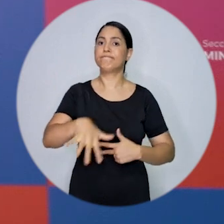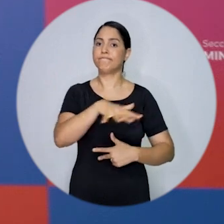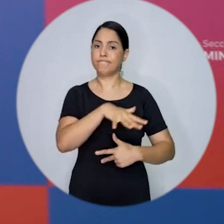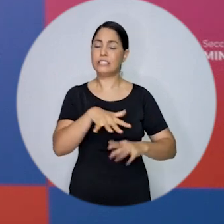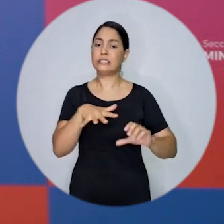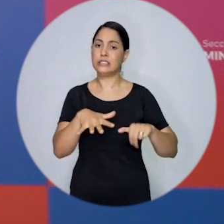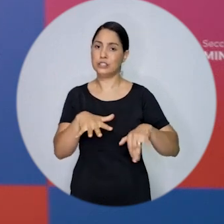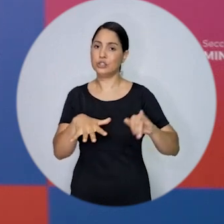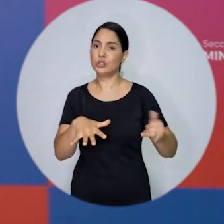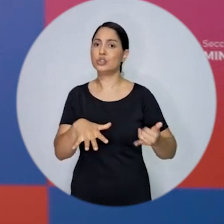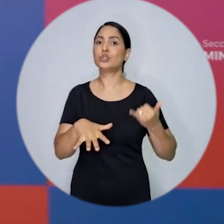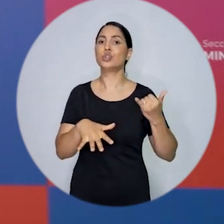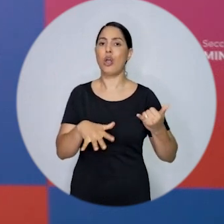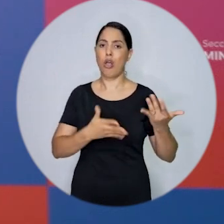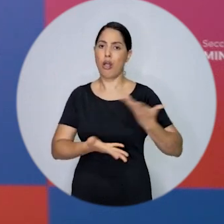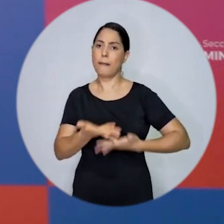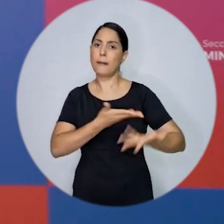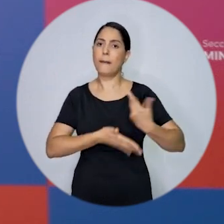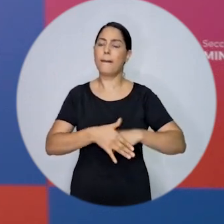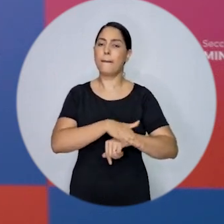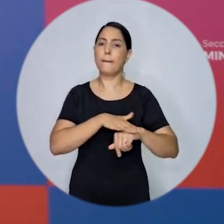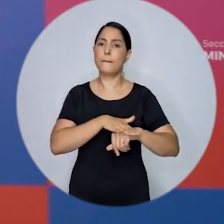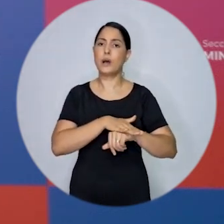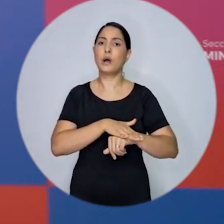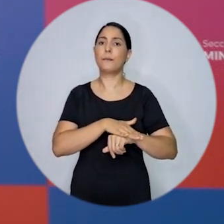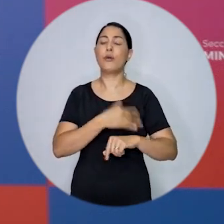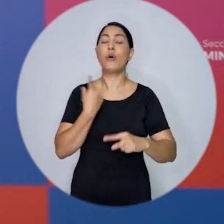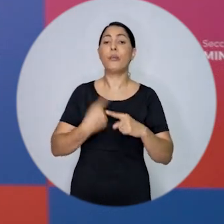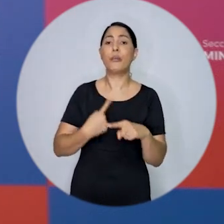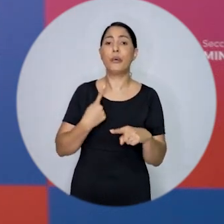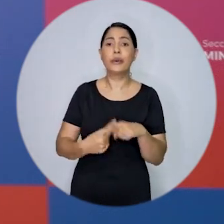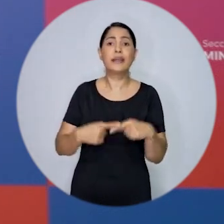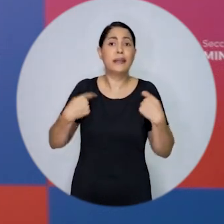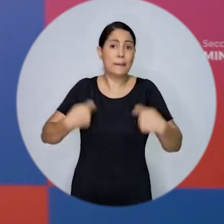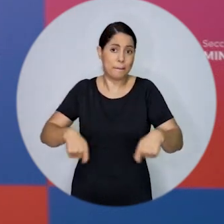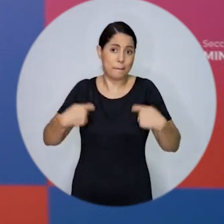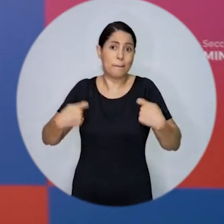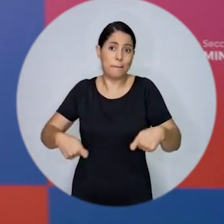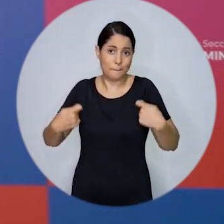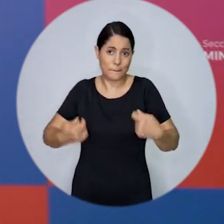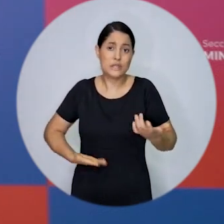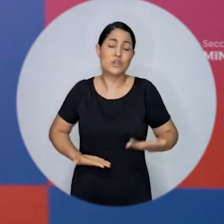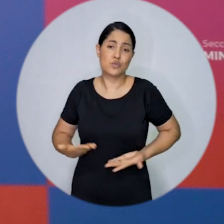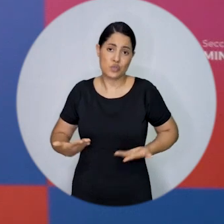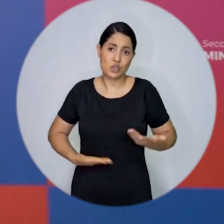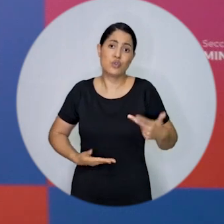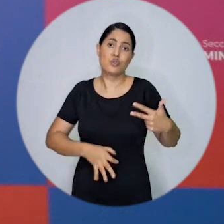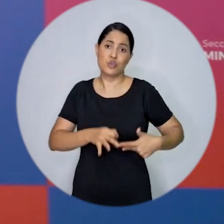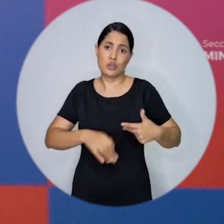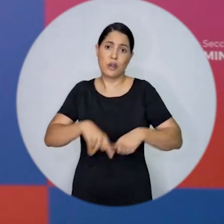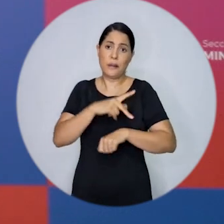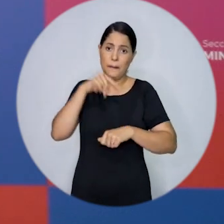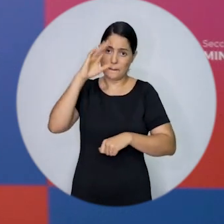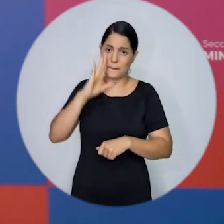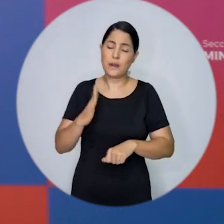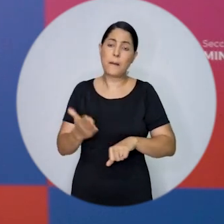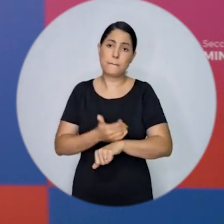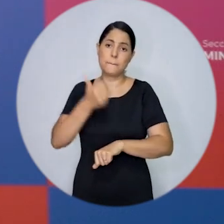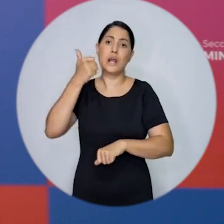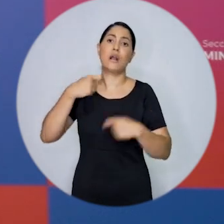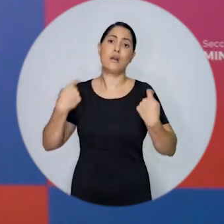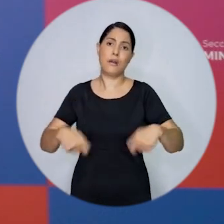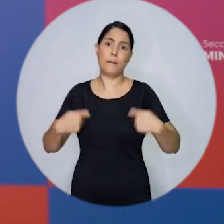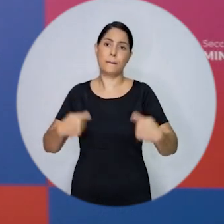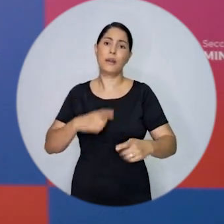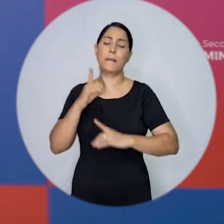vez mais com o CNJ, o Conselho Nacional de Justiça, para buscar a melhoria da prestação jurisdicional em nosso país. E